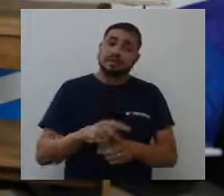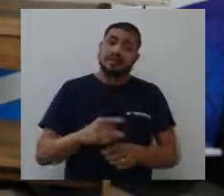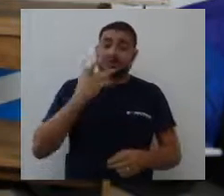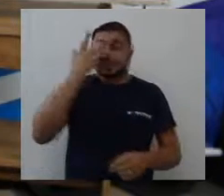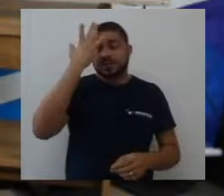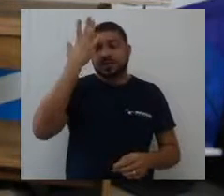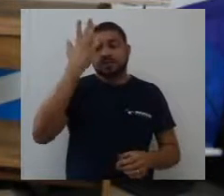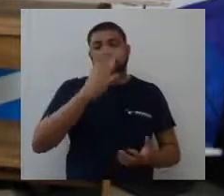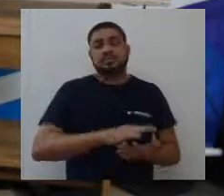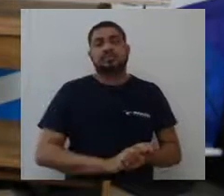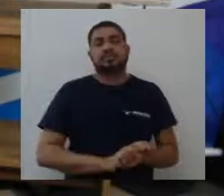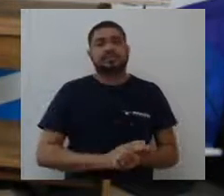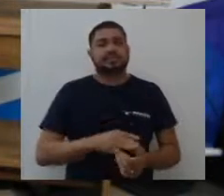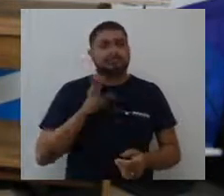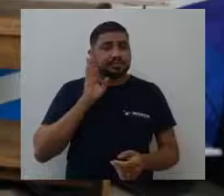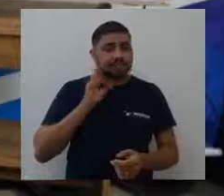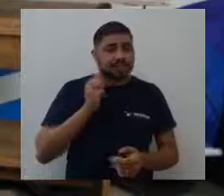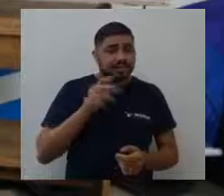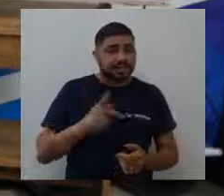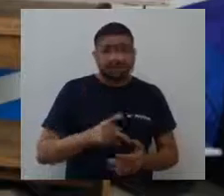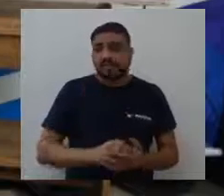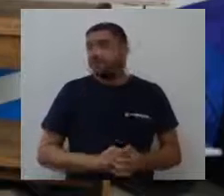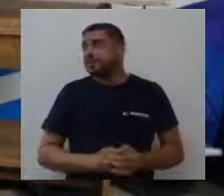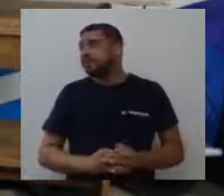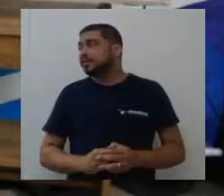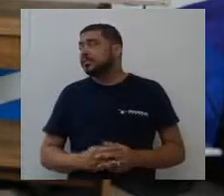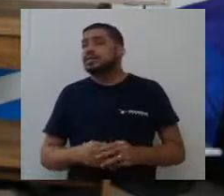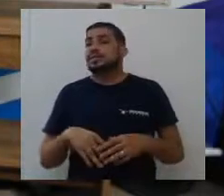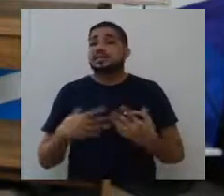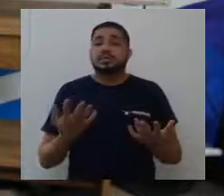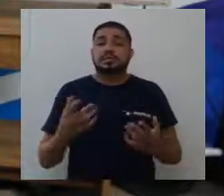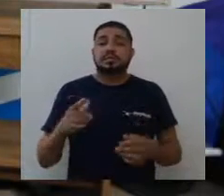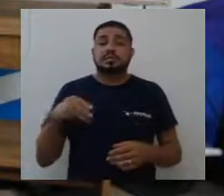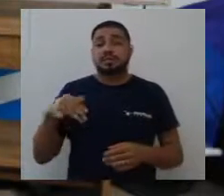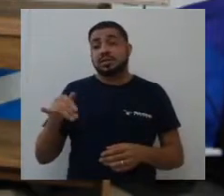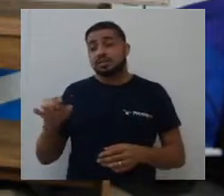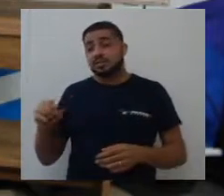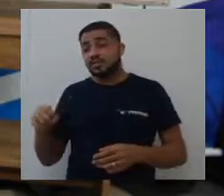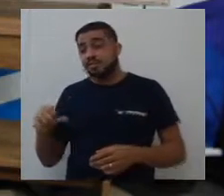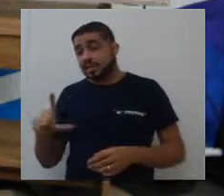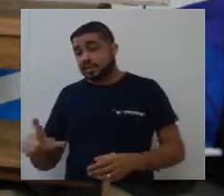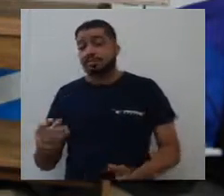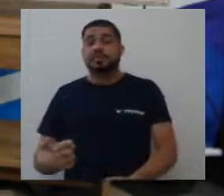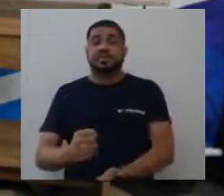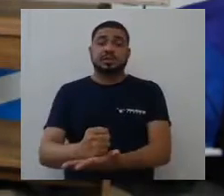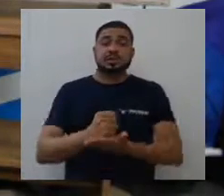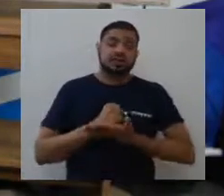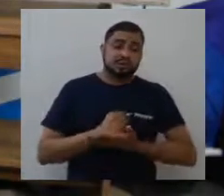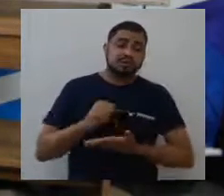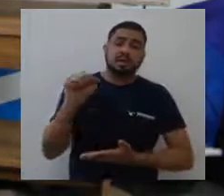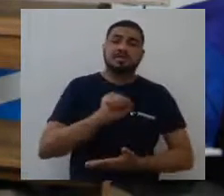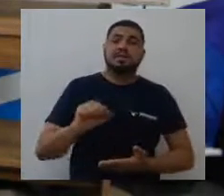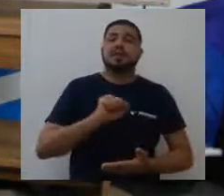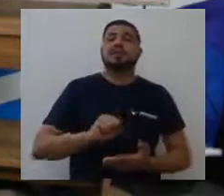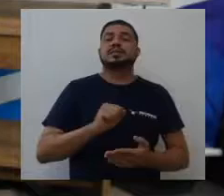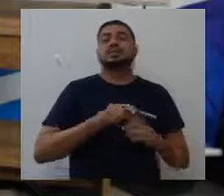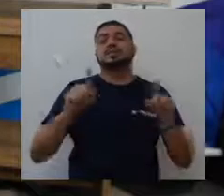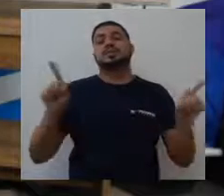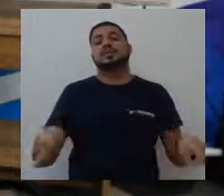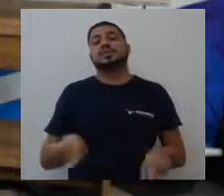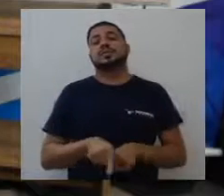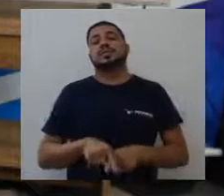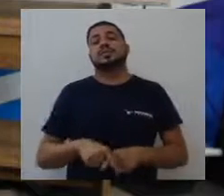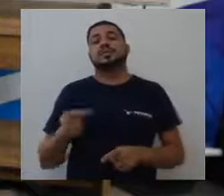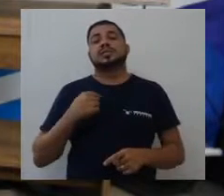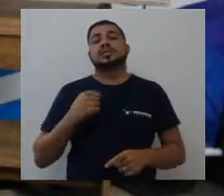fácil, tá certo? Beleza ou não beleza? Vamos lá, enquanto o Manuel me ajuda aqui apagando aqui esse quadro, por favor, Manuel, me ajuda aqui.